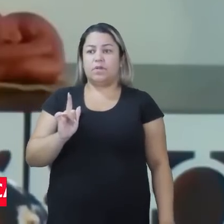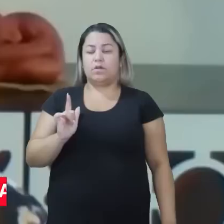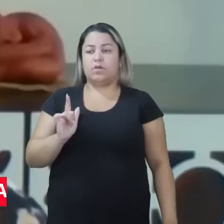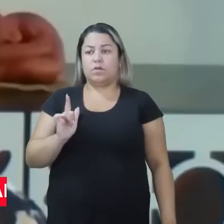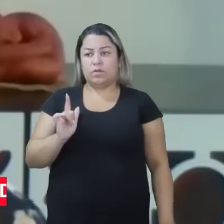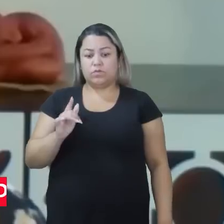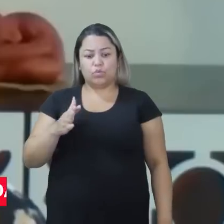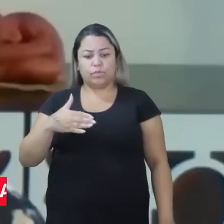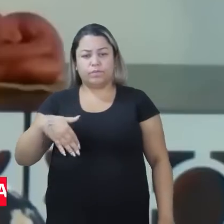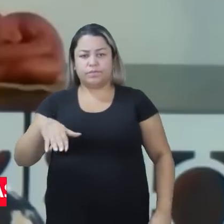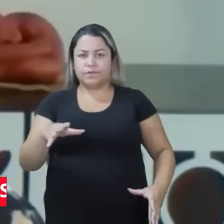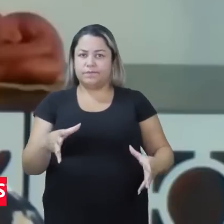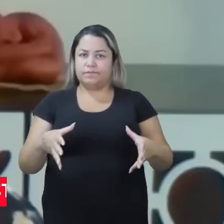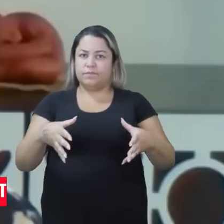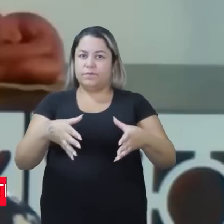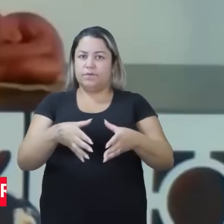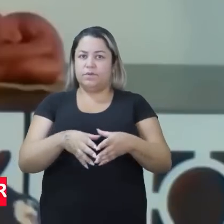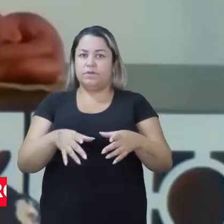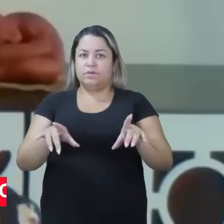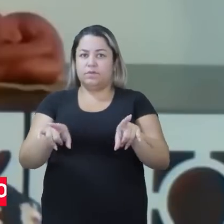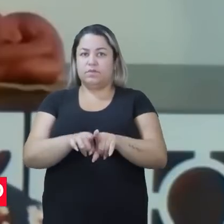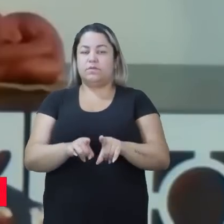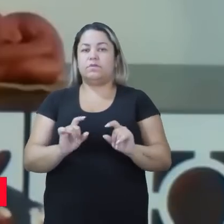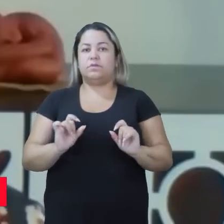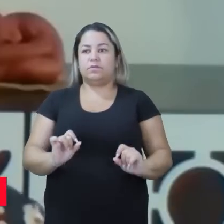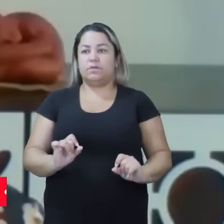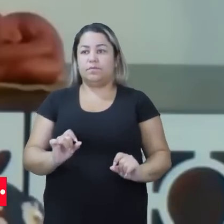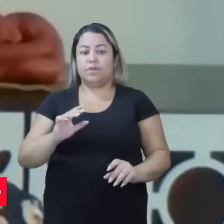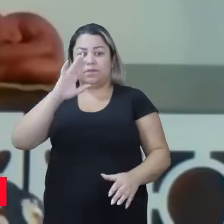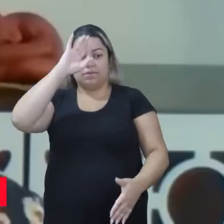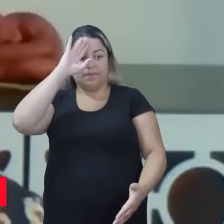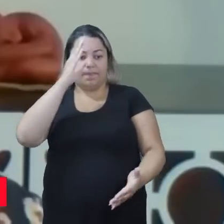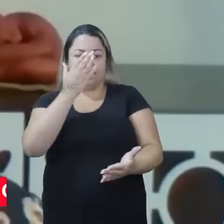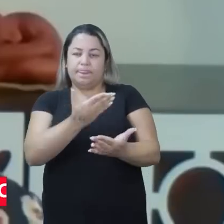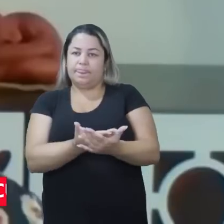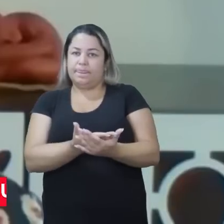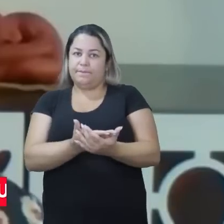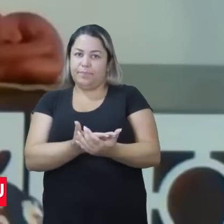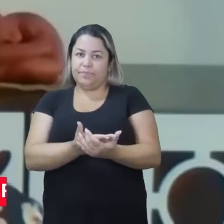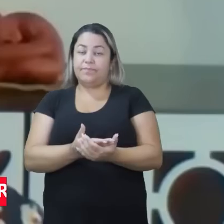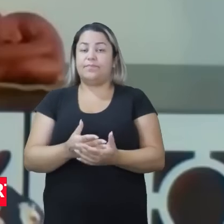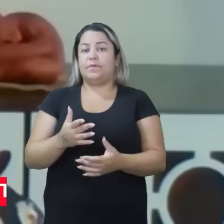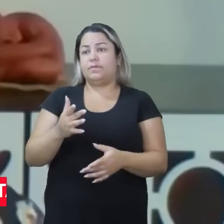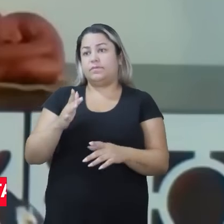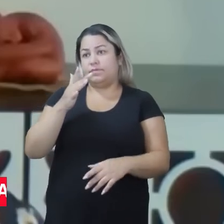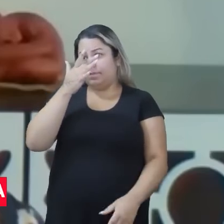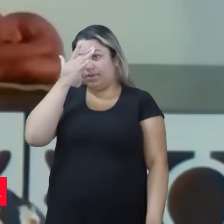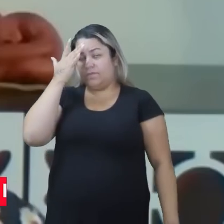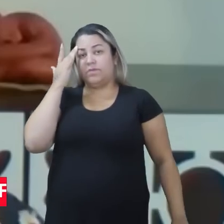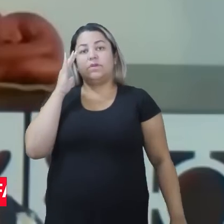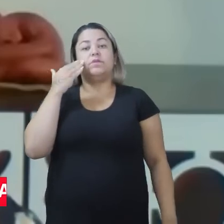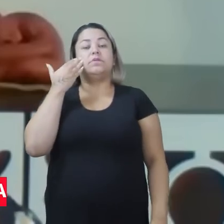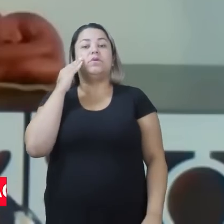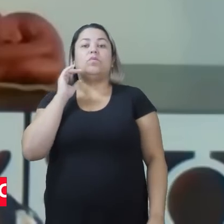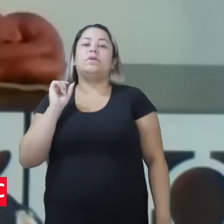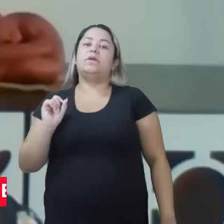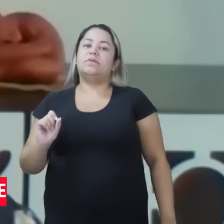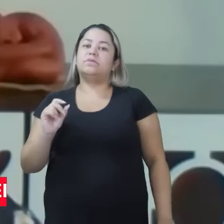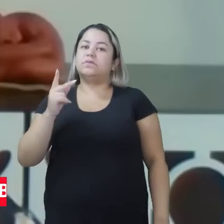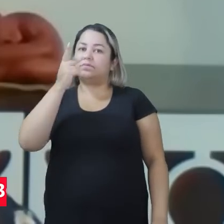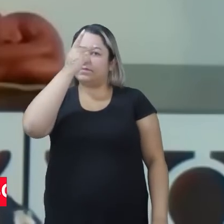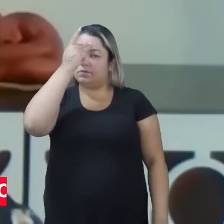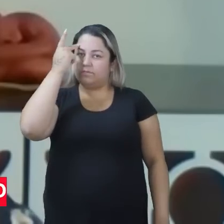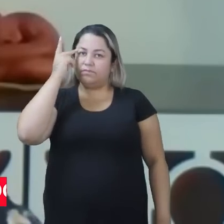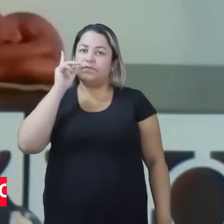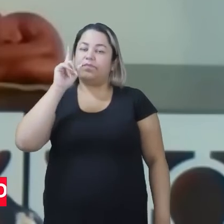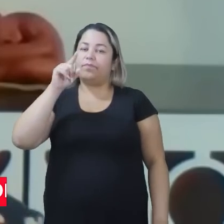por um conjunto de crenças. A gente precisa entender o seguinte: essas pessoas, que